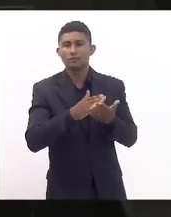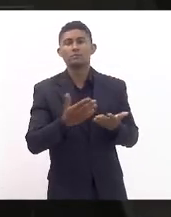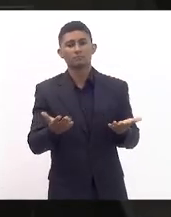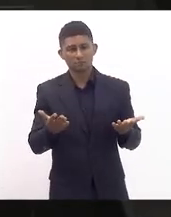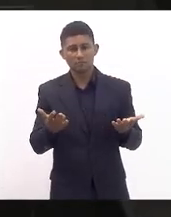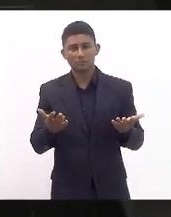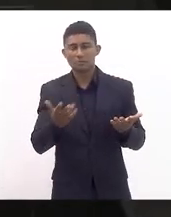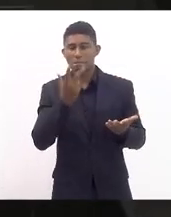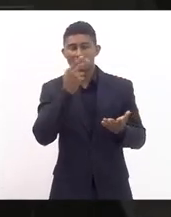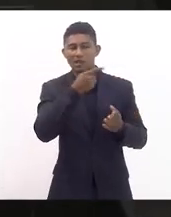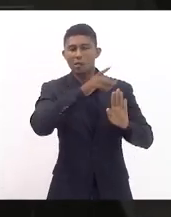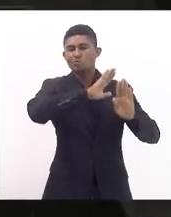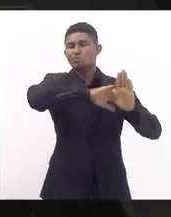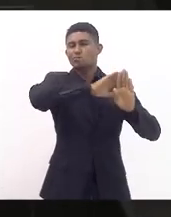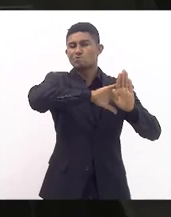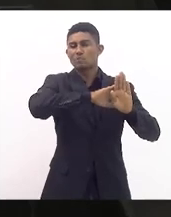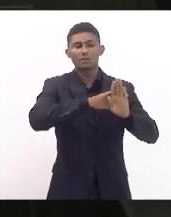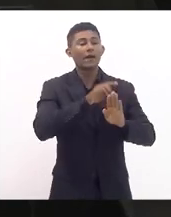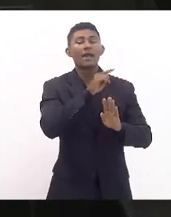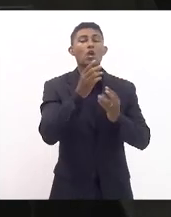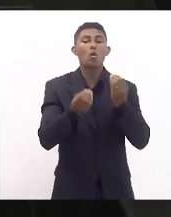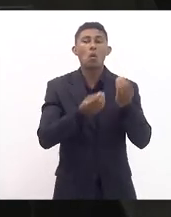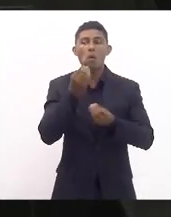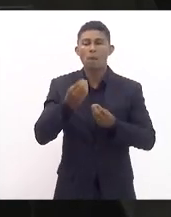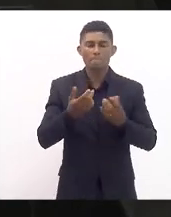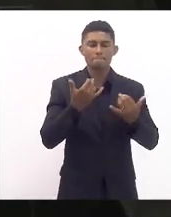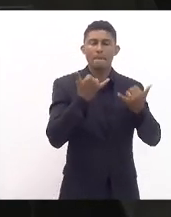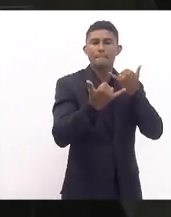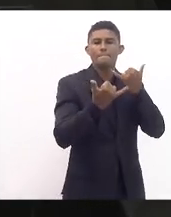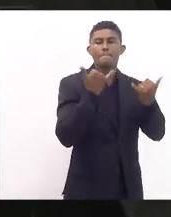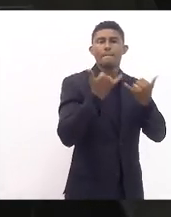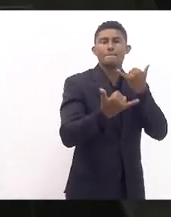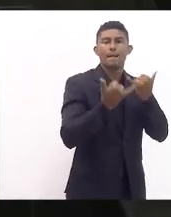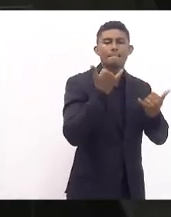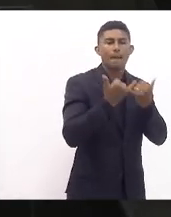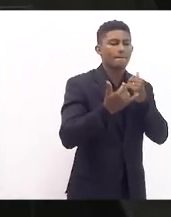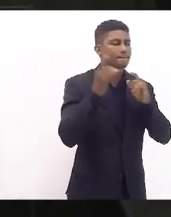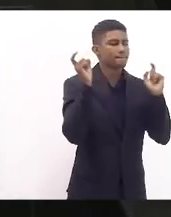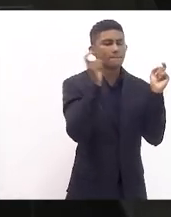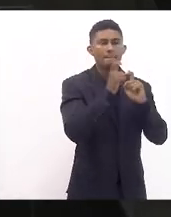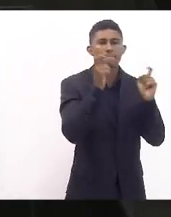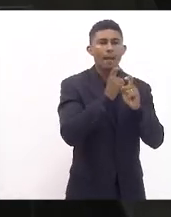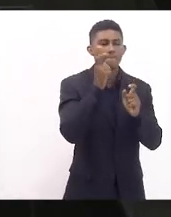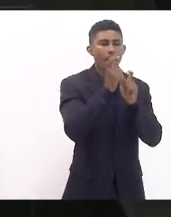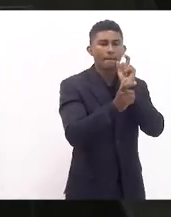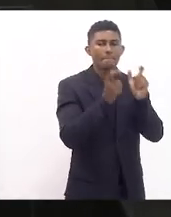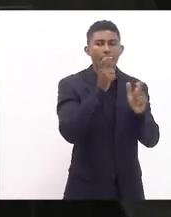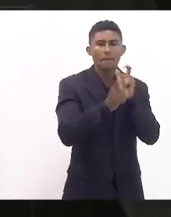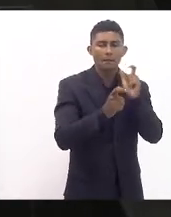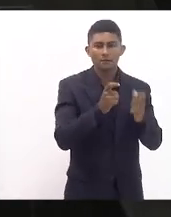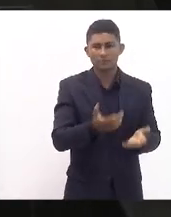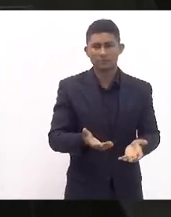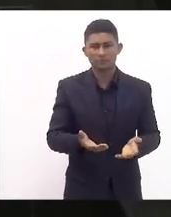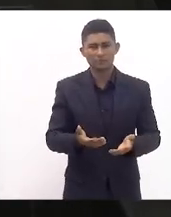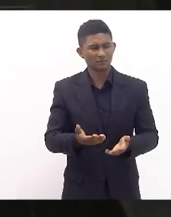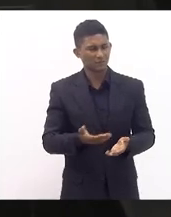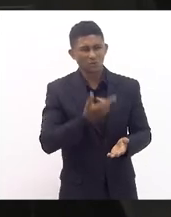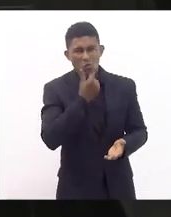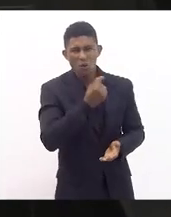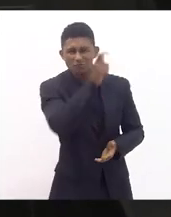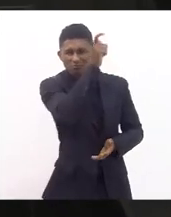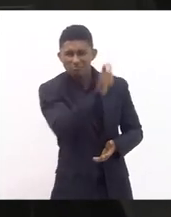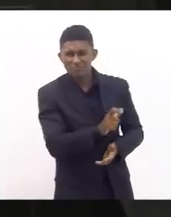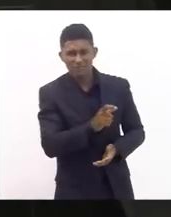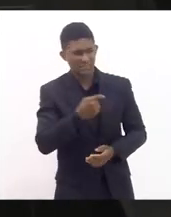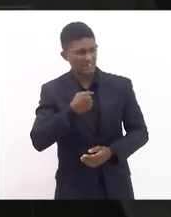Jordão, ele pega e fala em verdades. Não nego a minha antipatia por esse